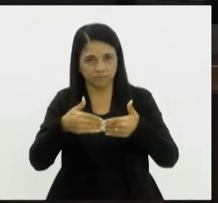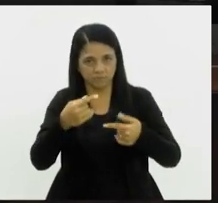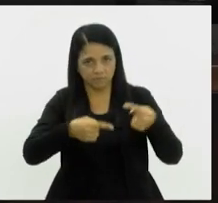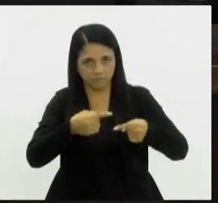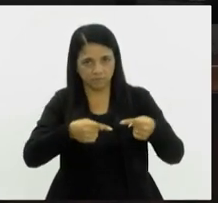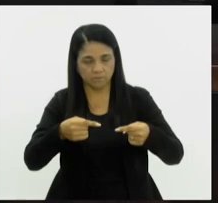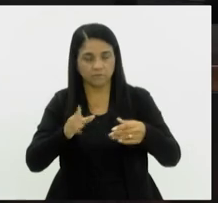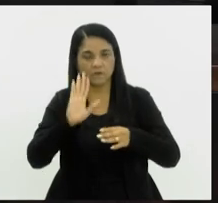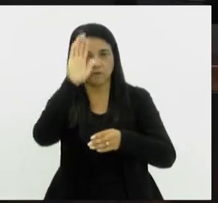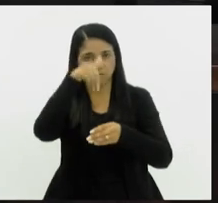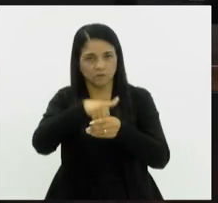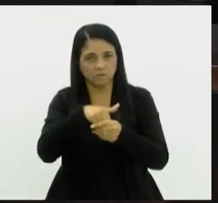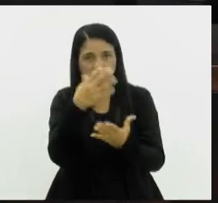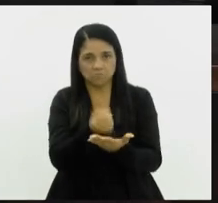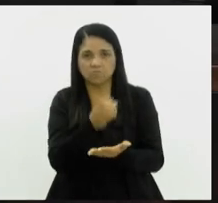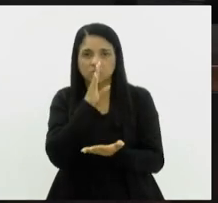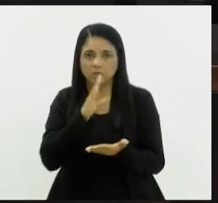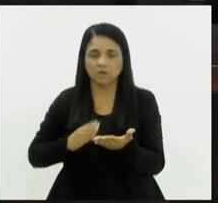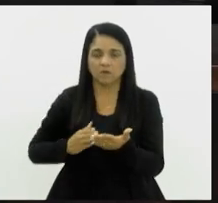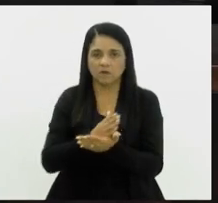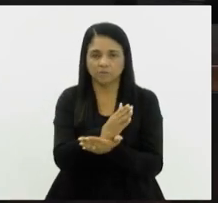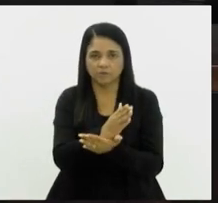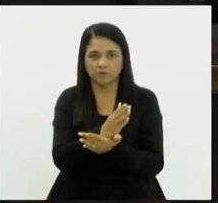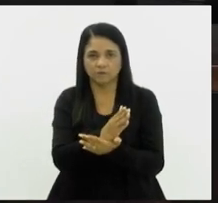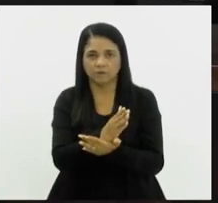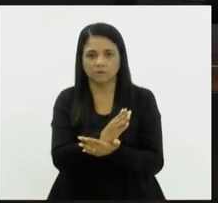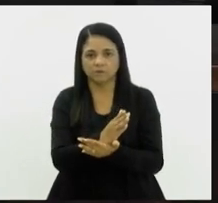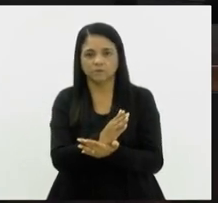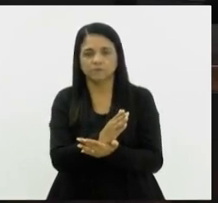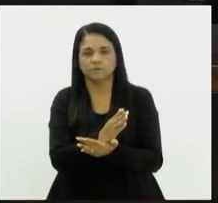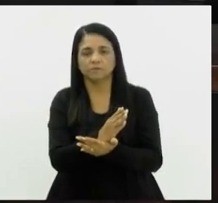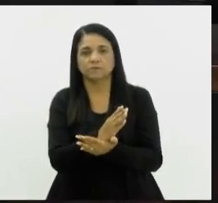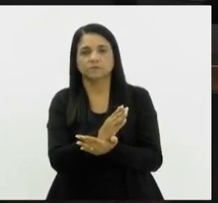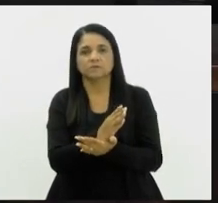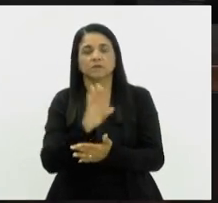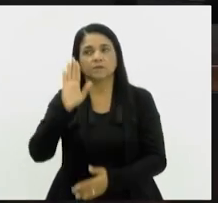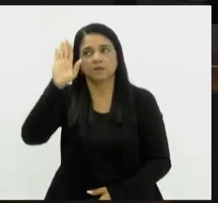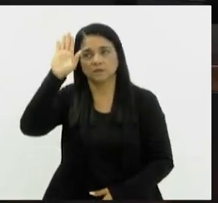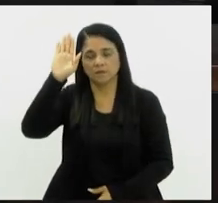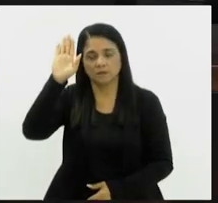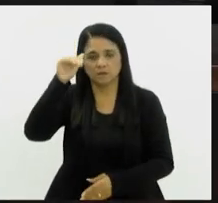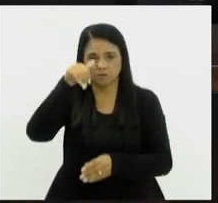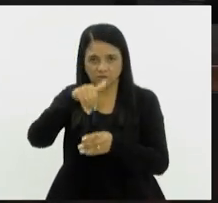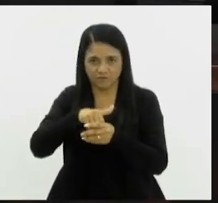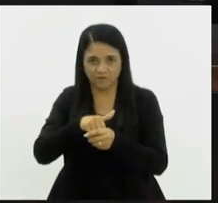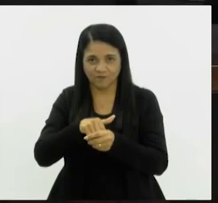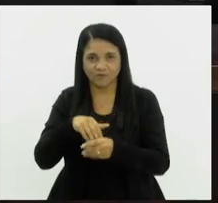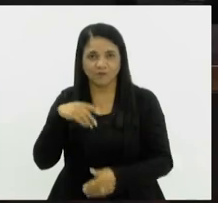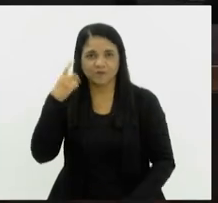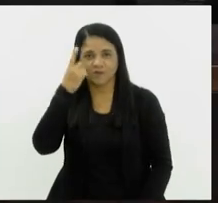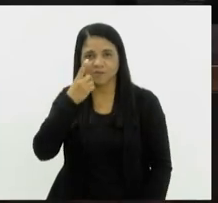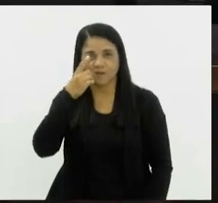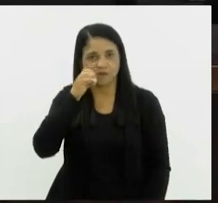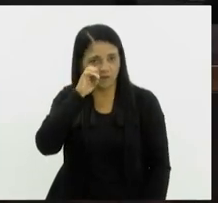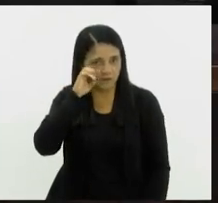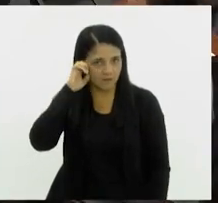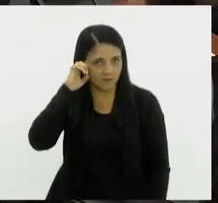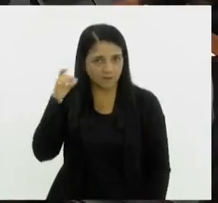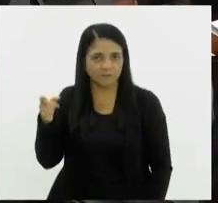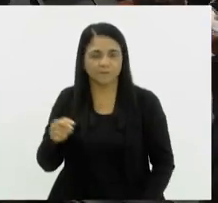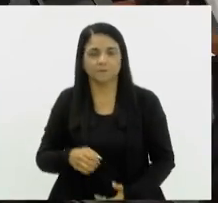encerrada a discussão e votação, os senhores que aprovam, permaneçam como estão. Aprovado para a declaração de voto, a autora, a deputada Élica